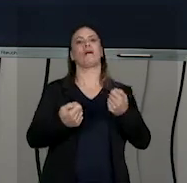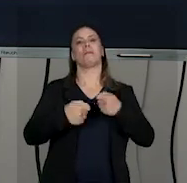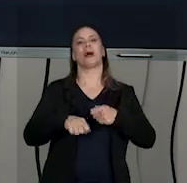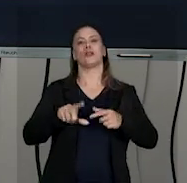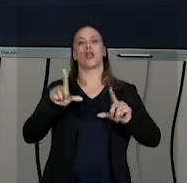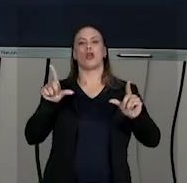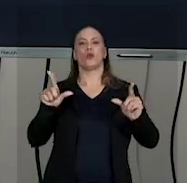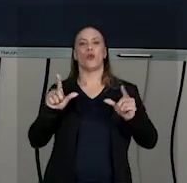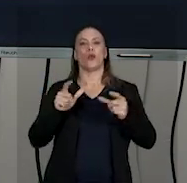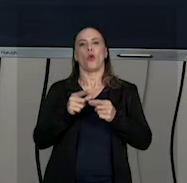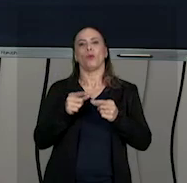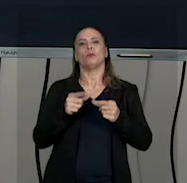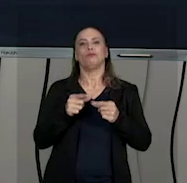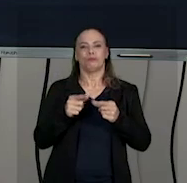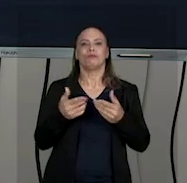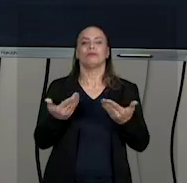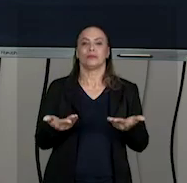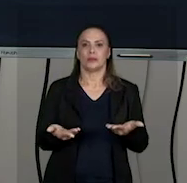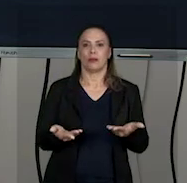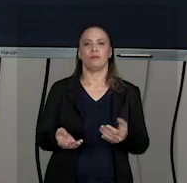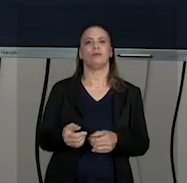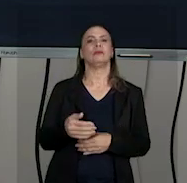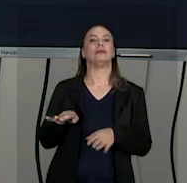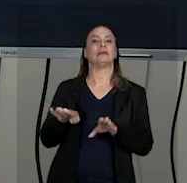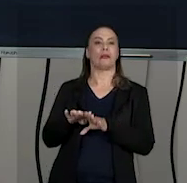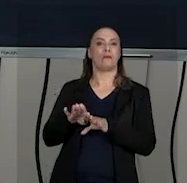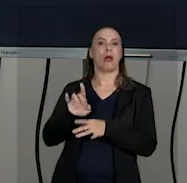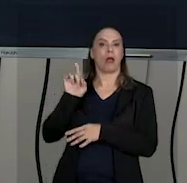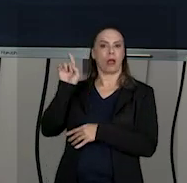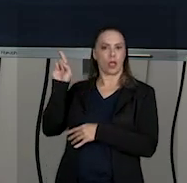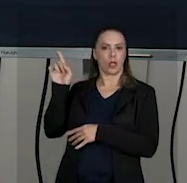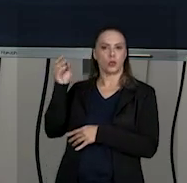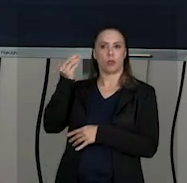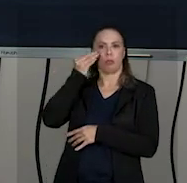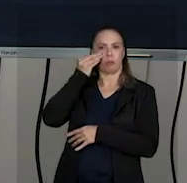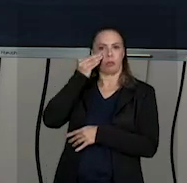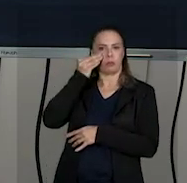em casa, testando a sua capacidade e ficar